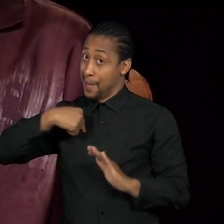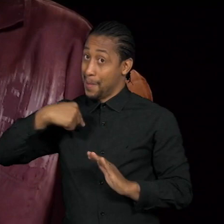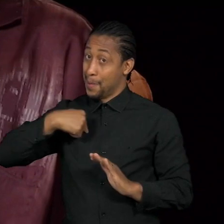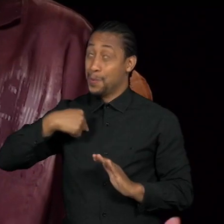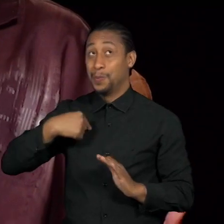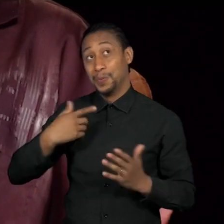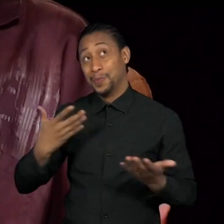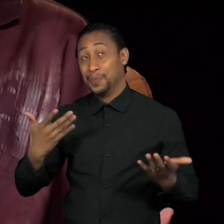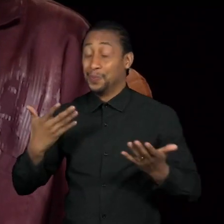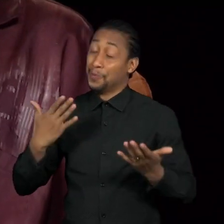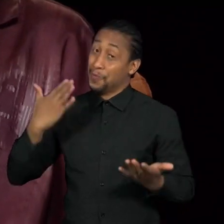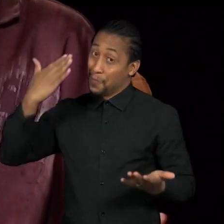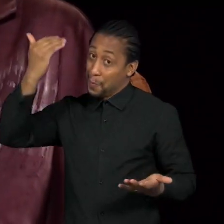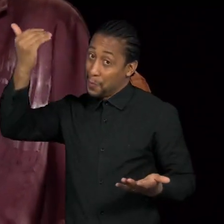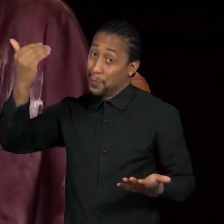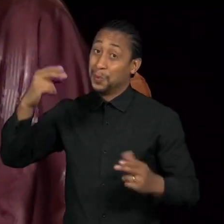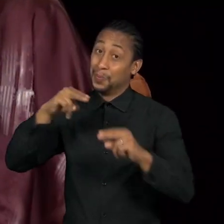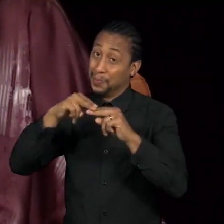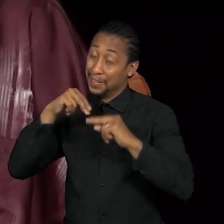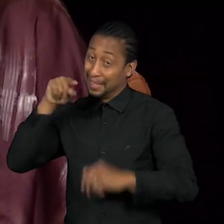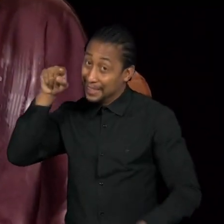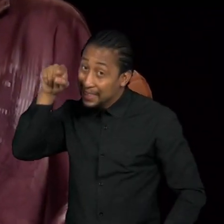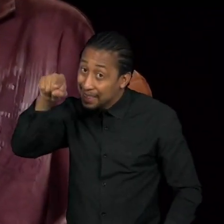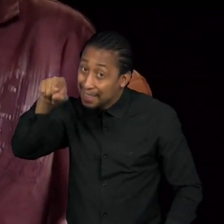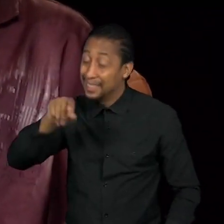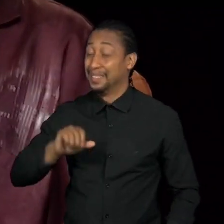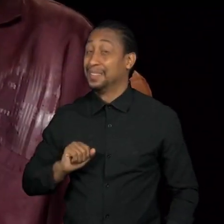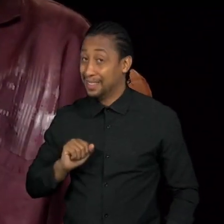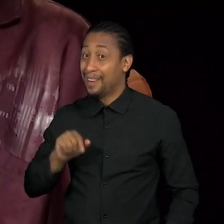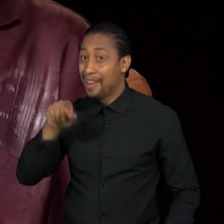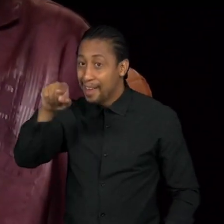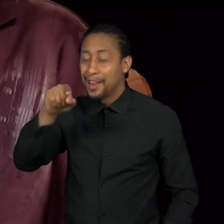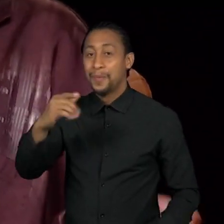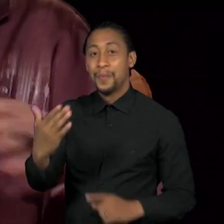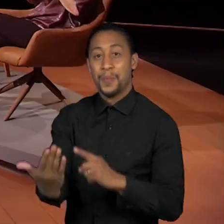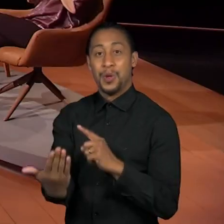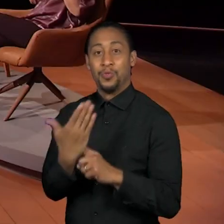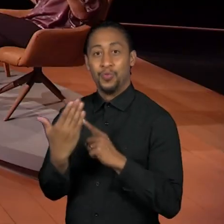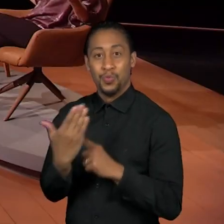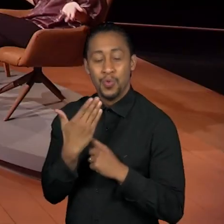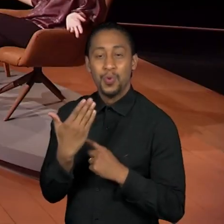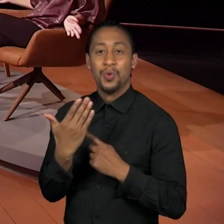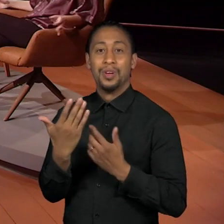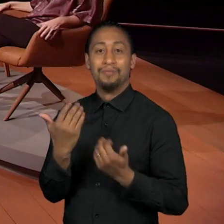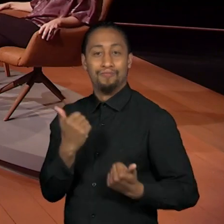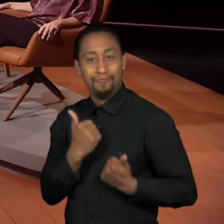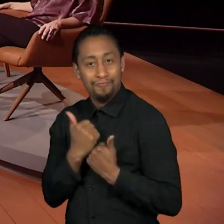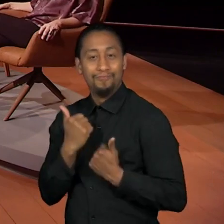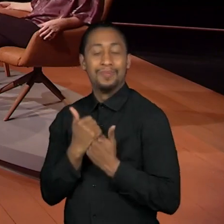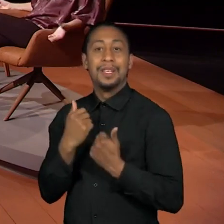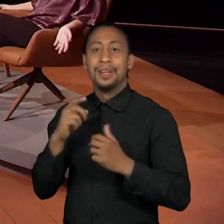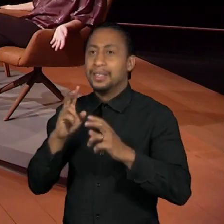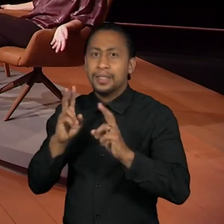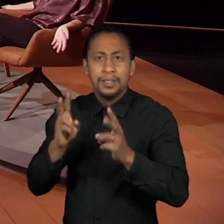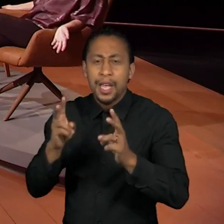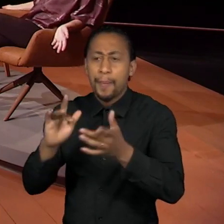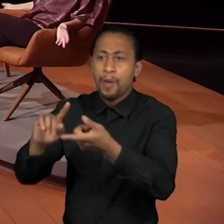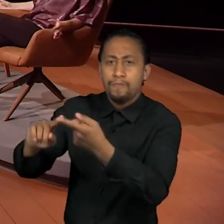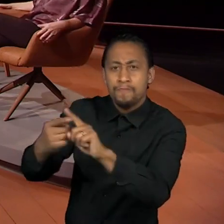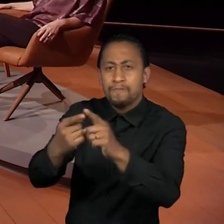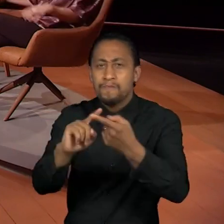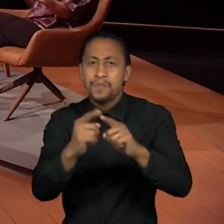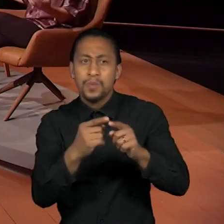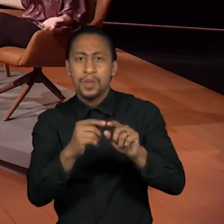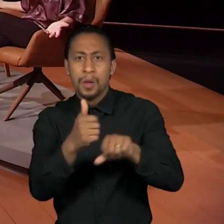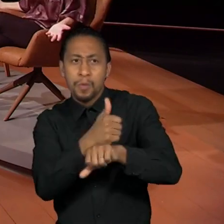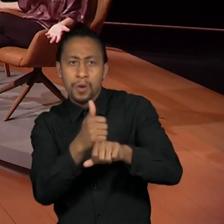conhecida, é graças a ele. Quando ele fez assessoria de imprensa, ele falava com os jornalistas, mas você não sabe quem é a Tata Amaral?